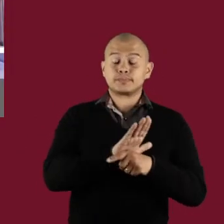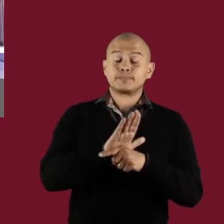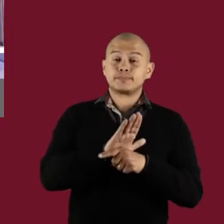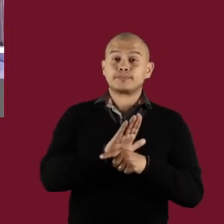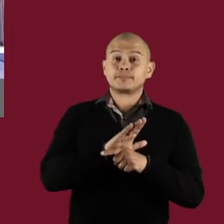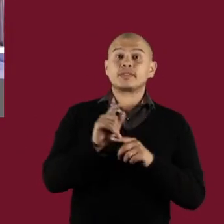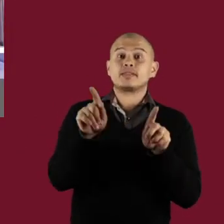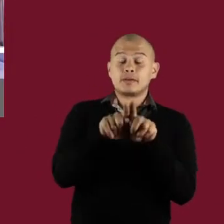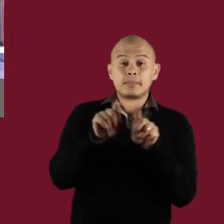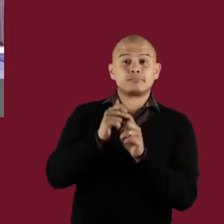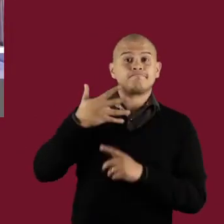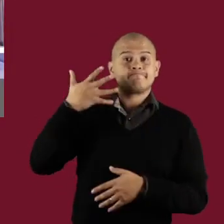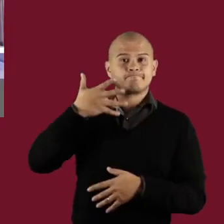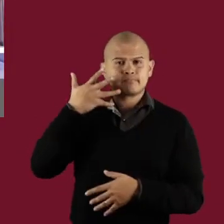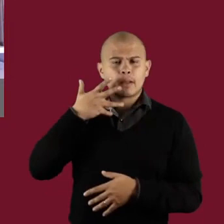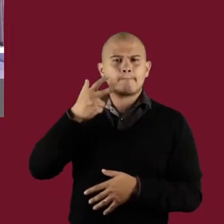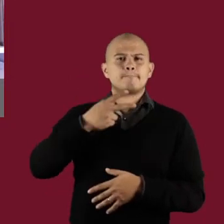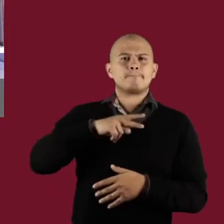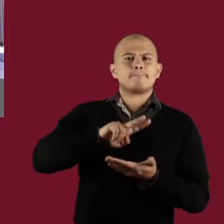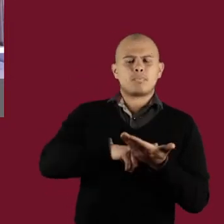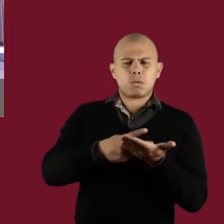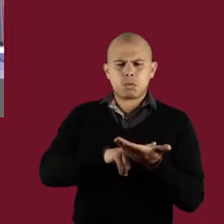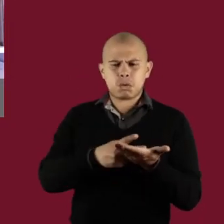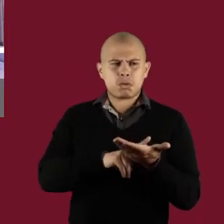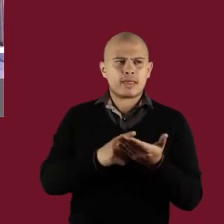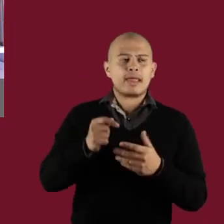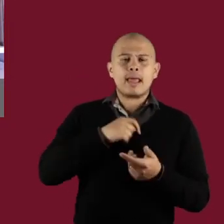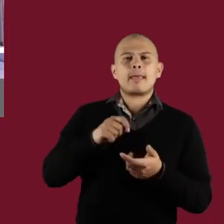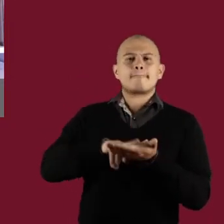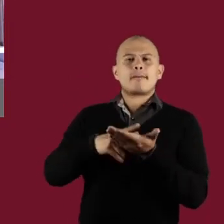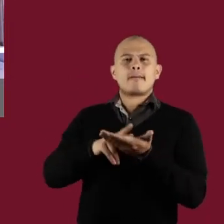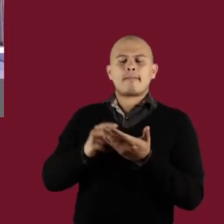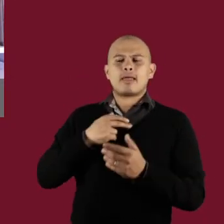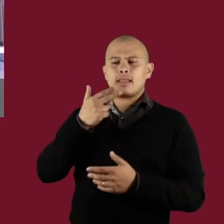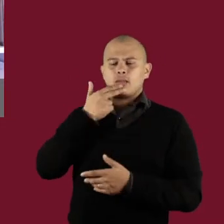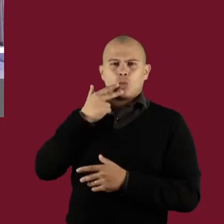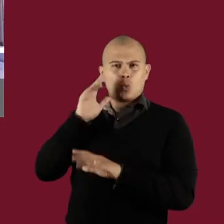em português para a língua local e vice-versa, não é?